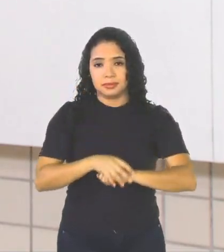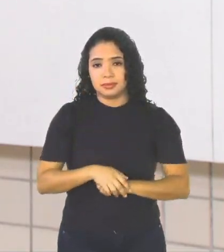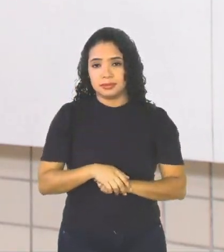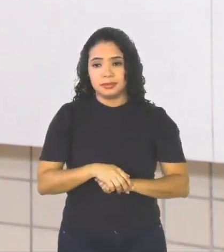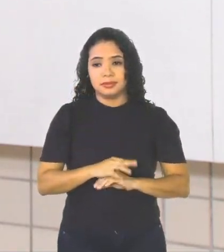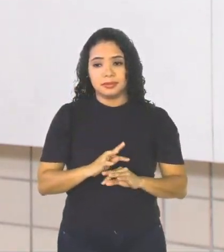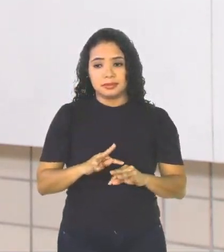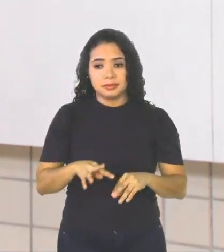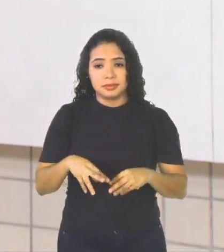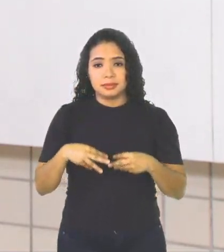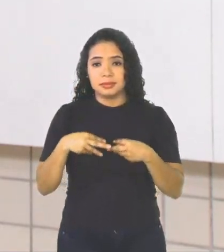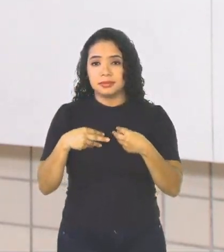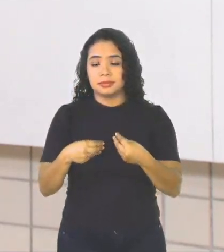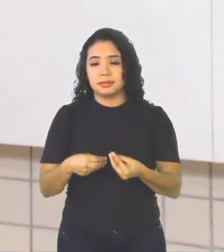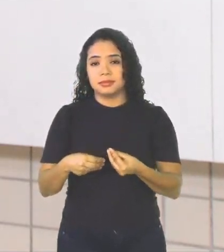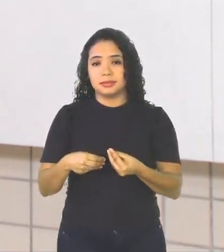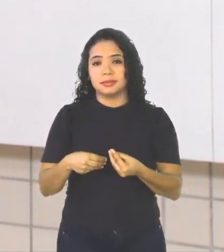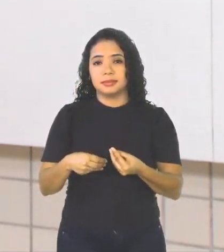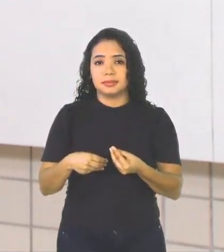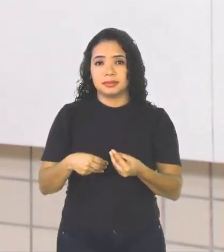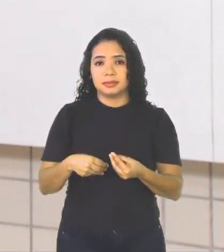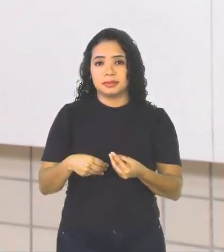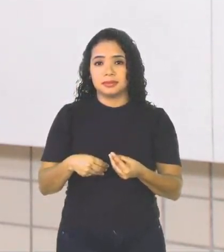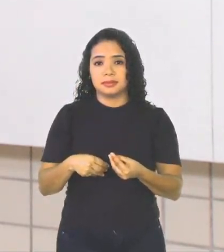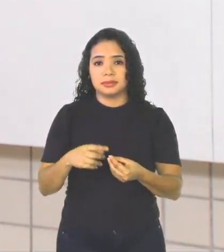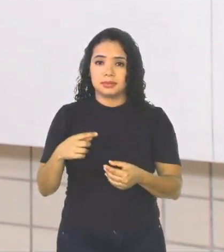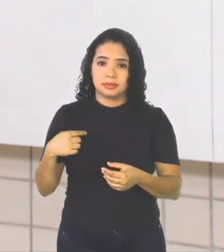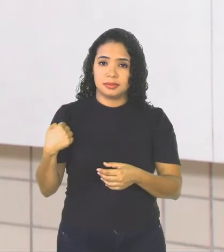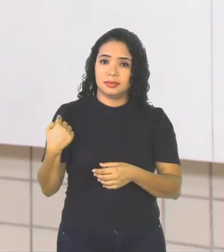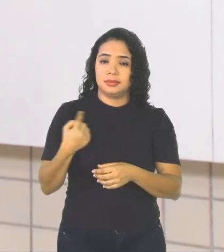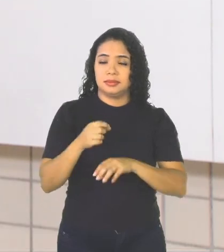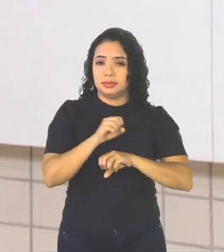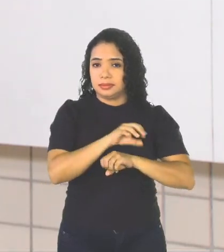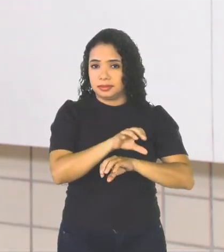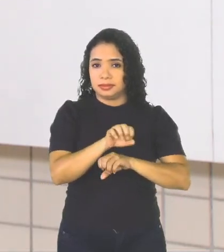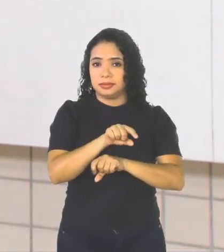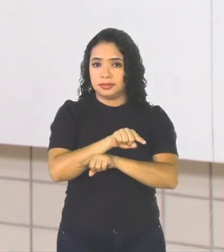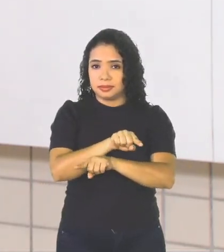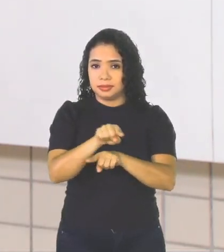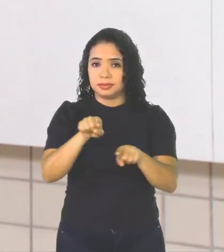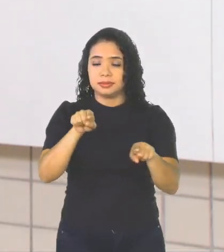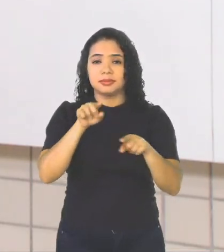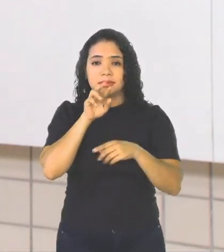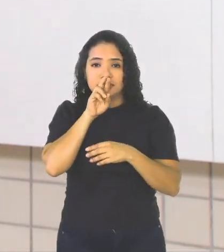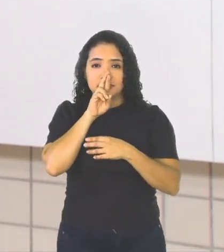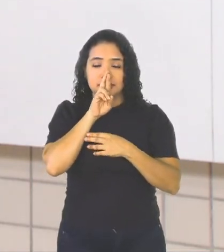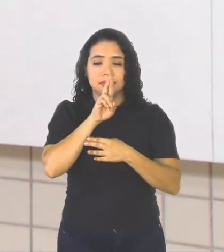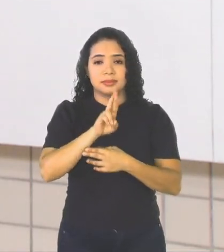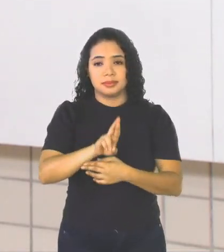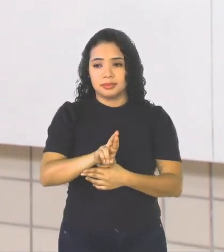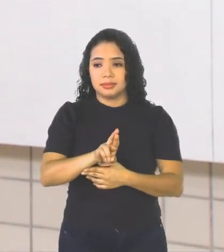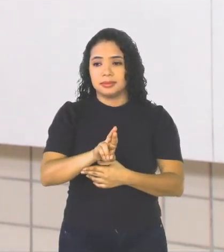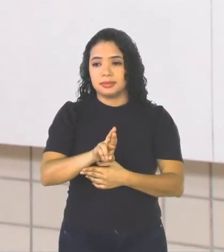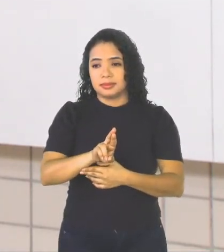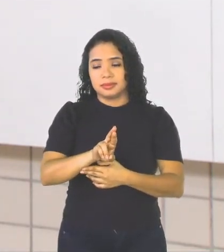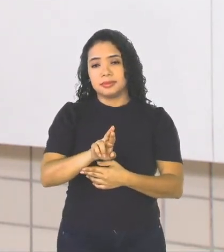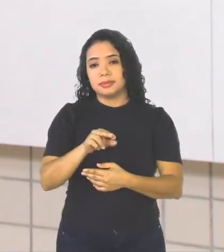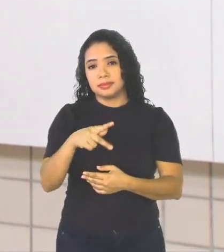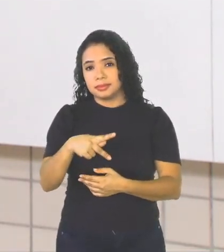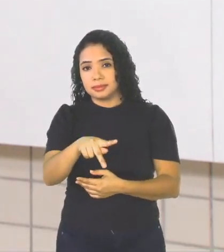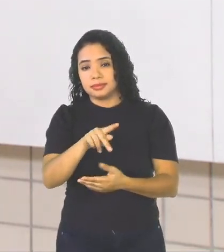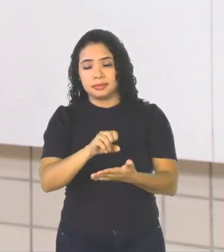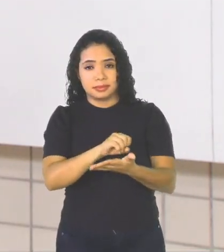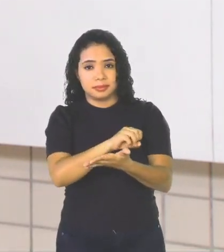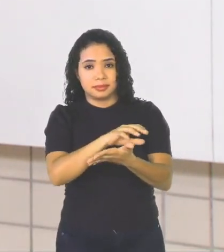todos esses objetos de conhecimento que nós estamos passando para vocês e poderem responder aí as suas